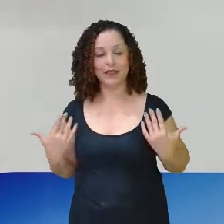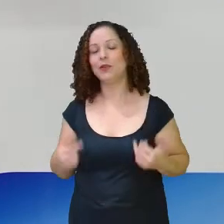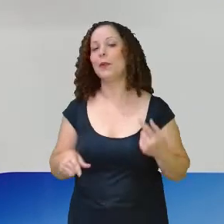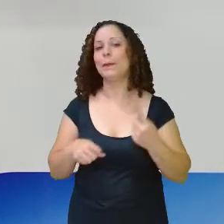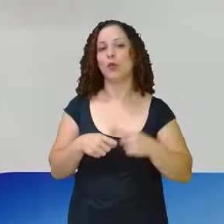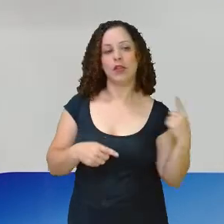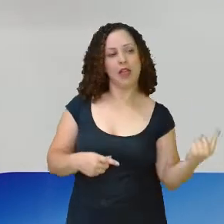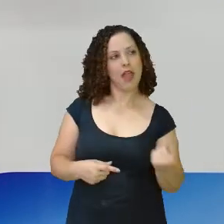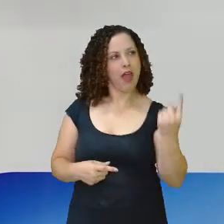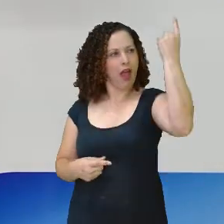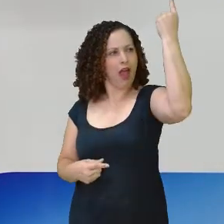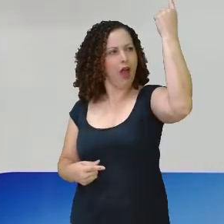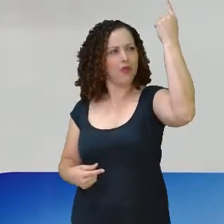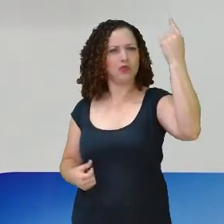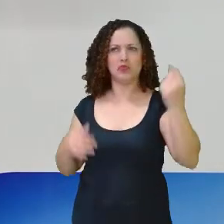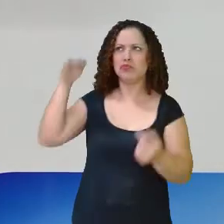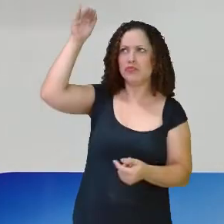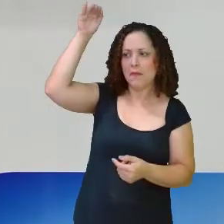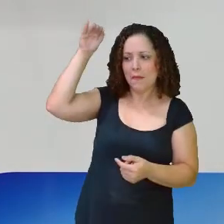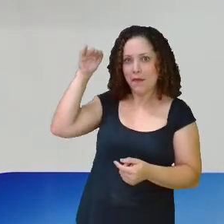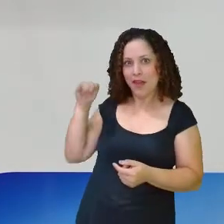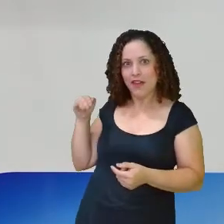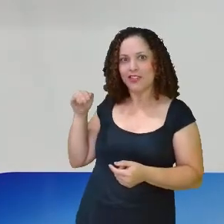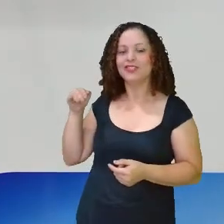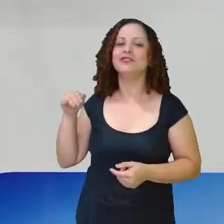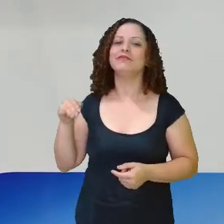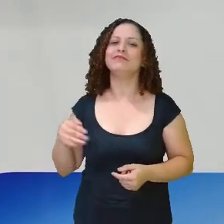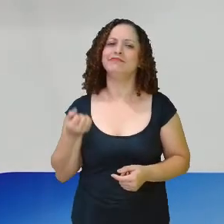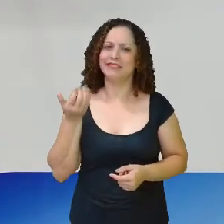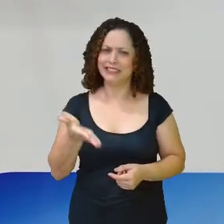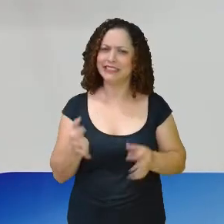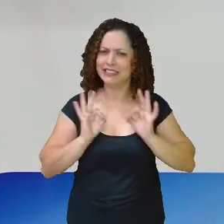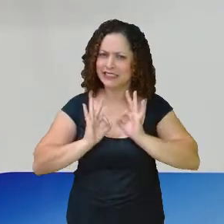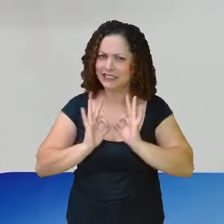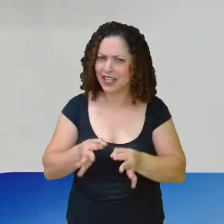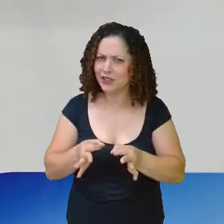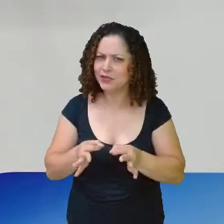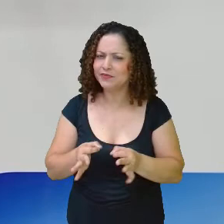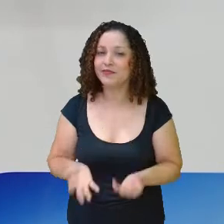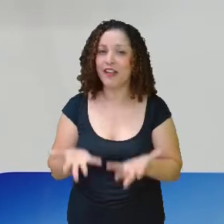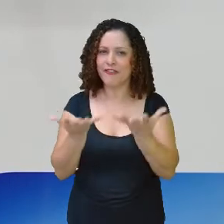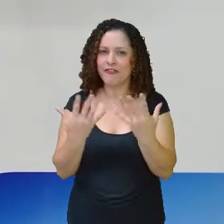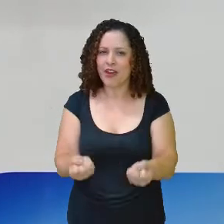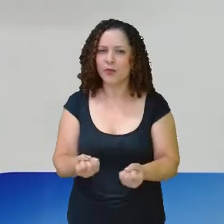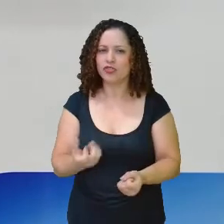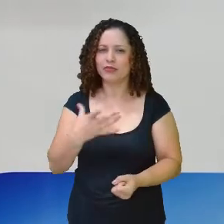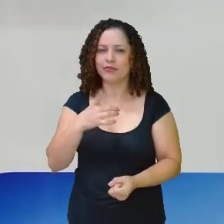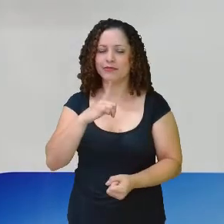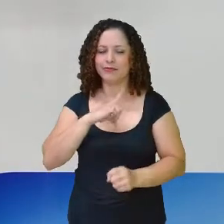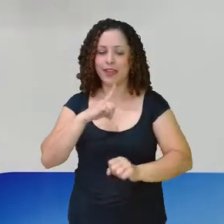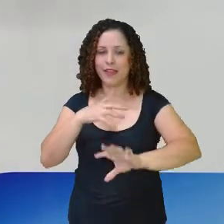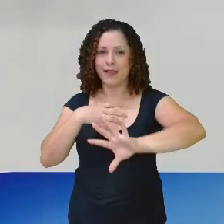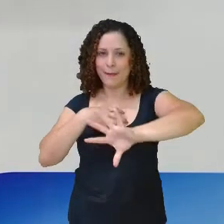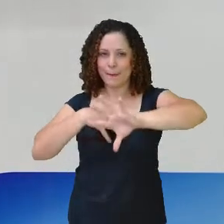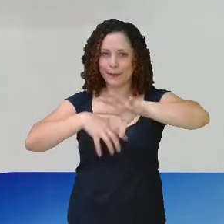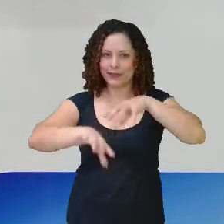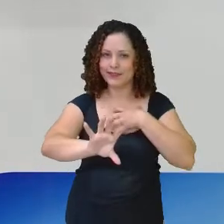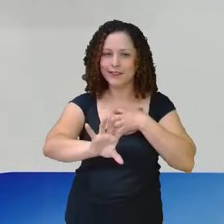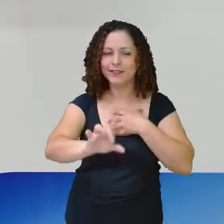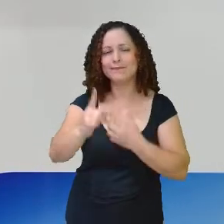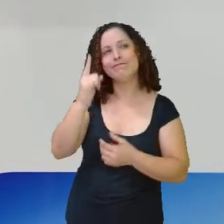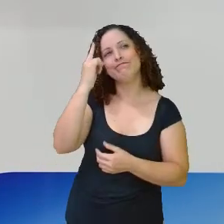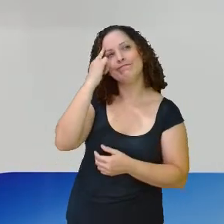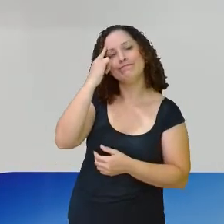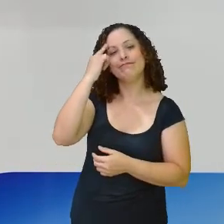um é mais alto, porque outro é mais baixo. Será que isso é correto? Vamos se colocar no lugar ali da pessoa. Vamos pensar.